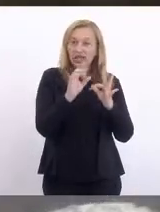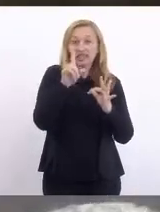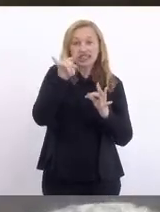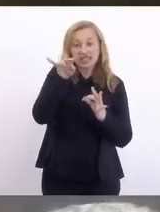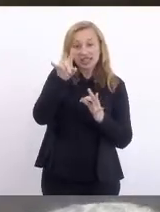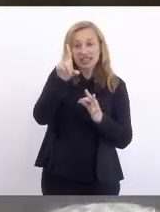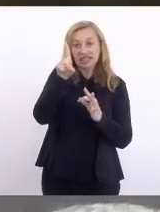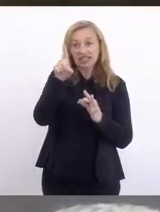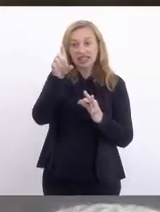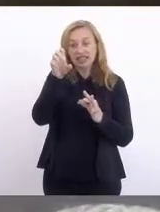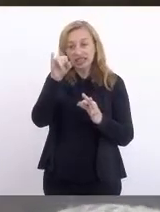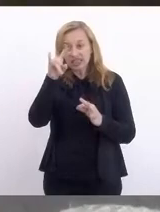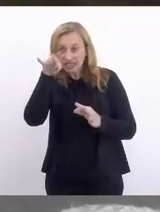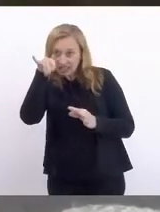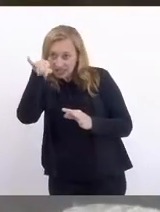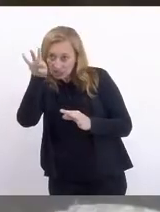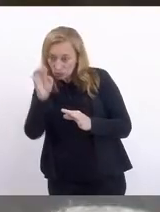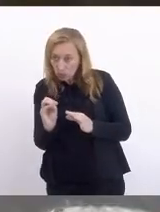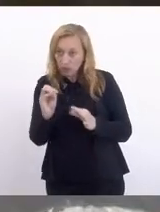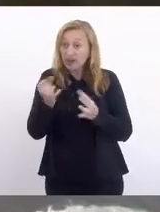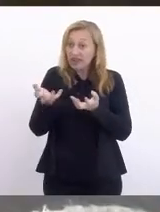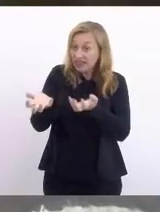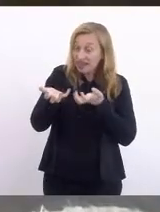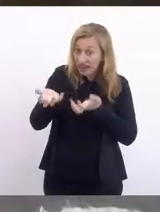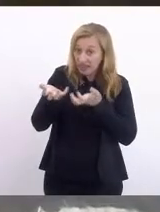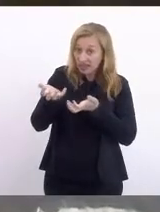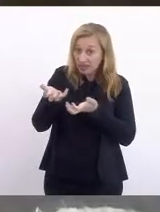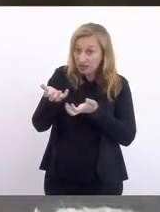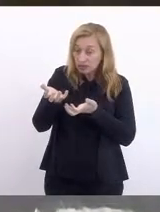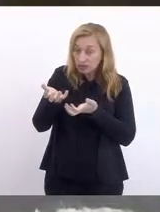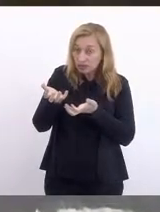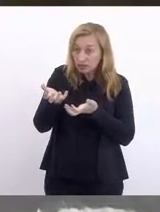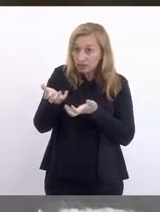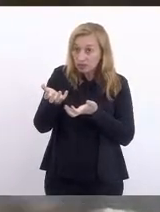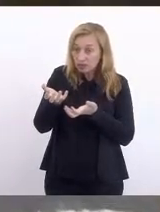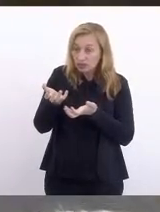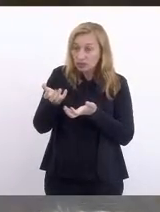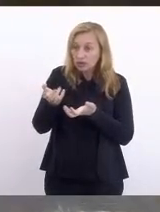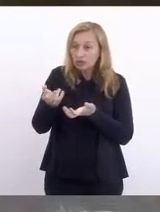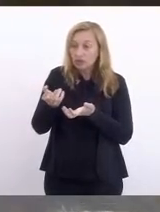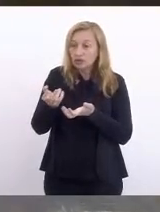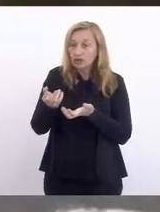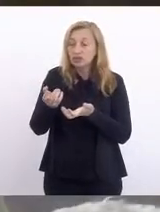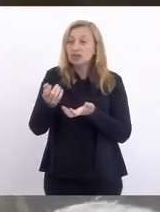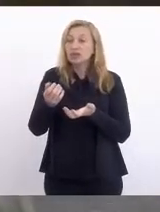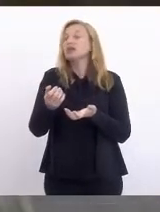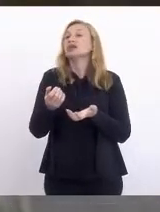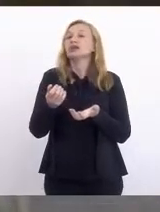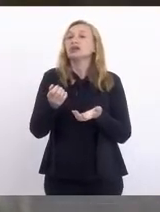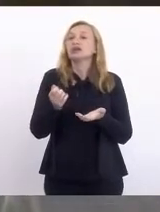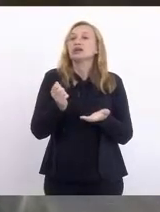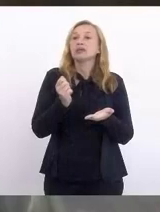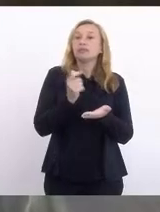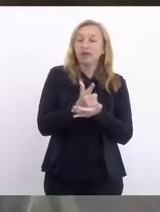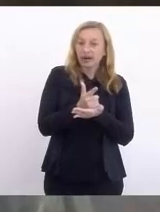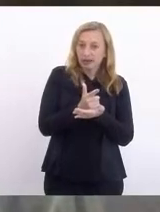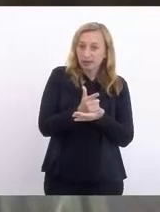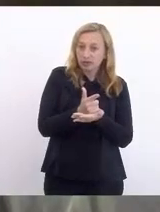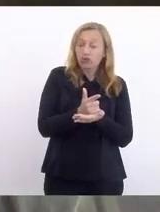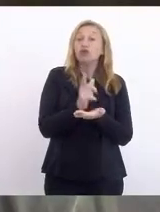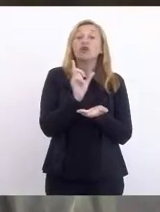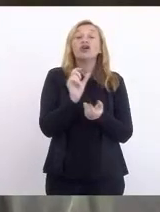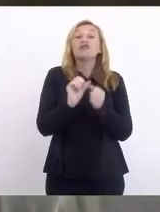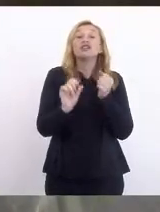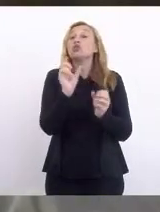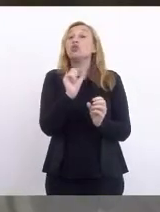indenizatório ele requer uma um preciosismo no quesito prestação de contas o que acho